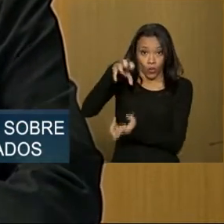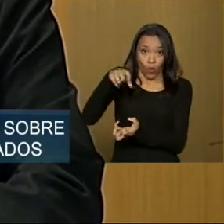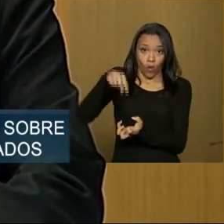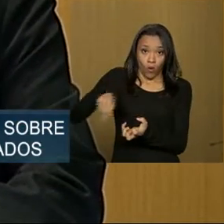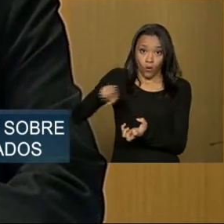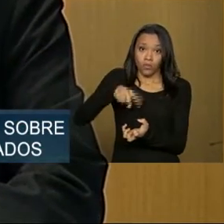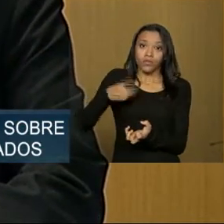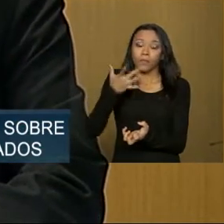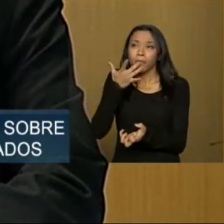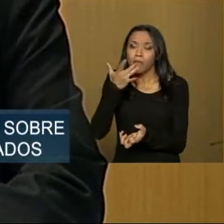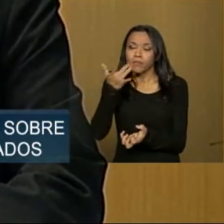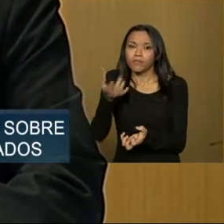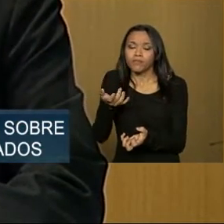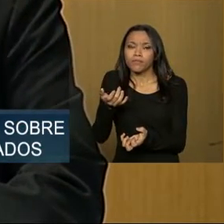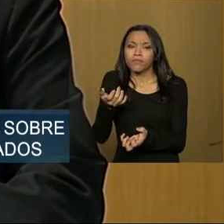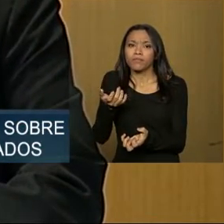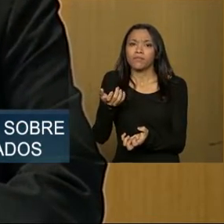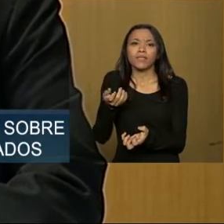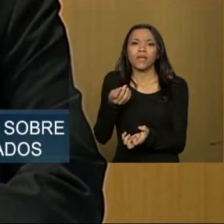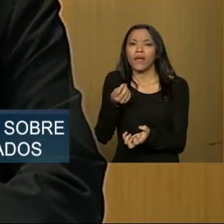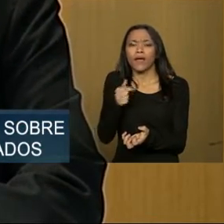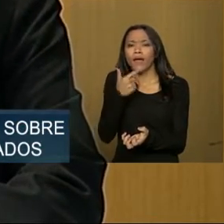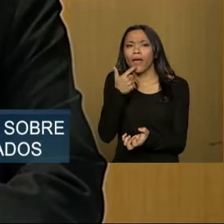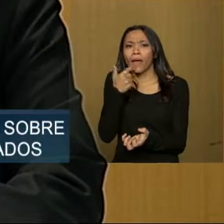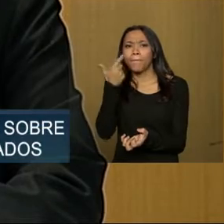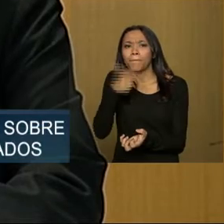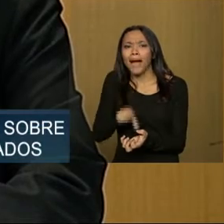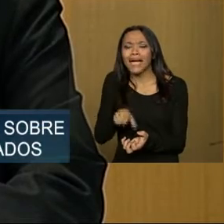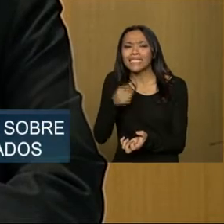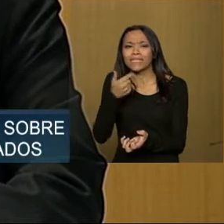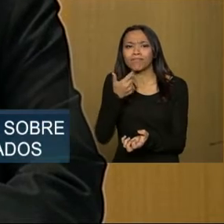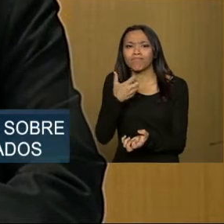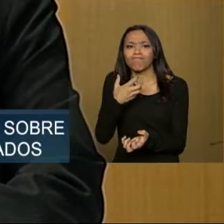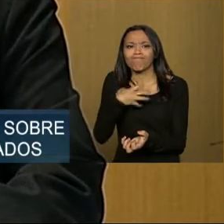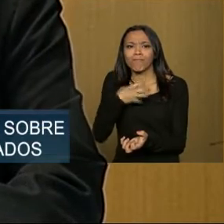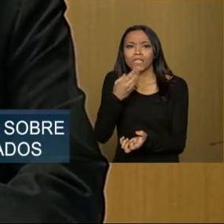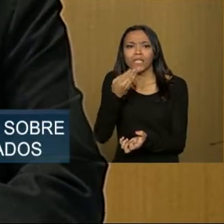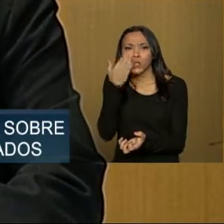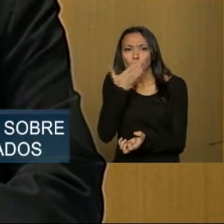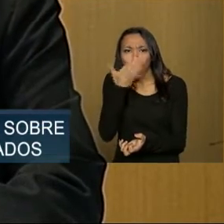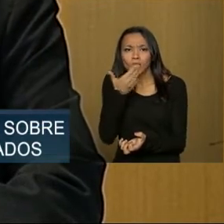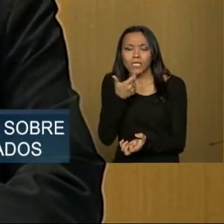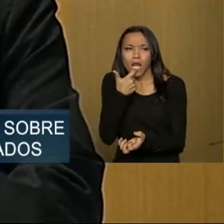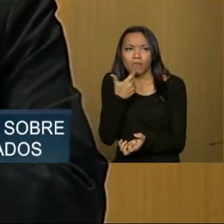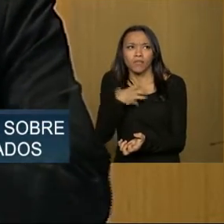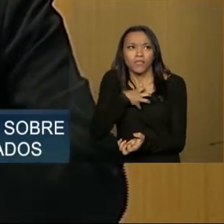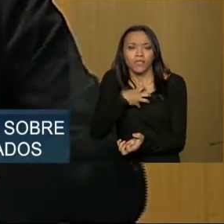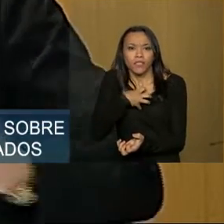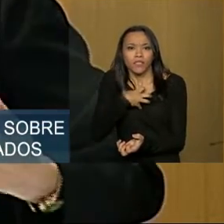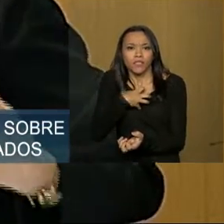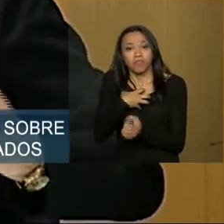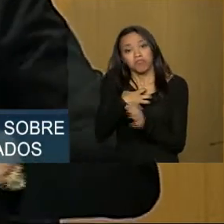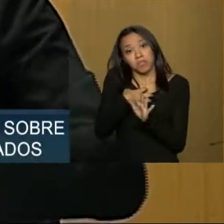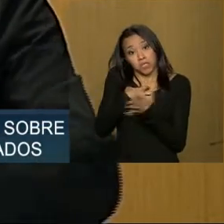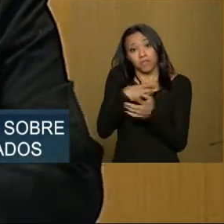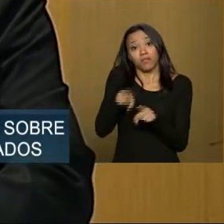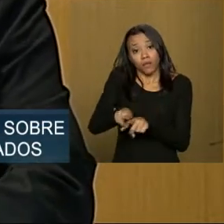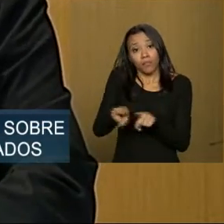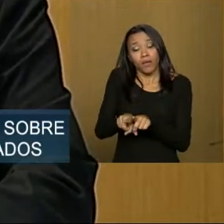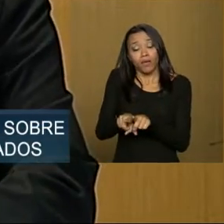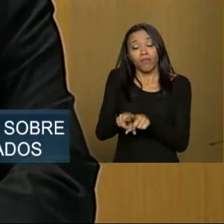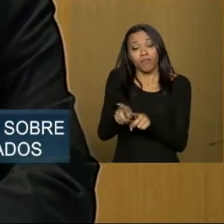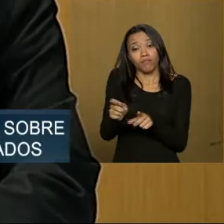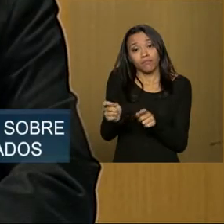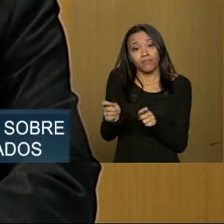têm um paladar ainda mais salgado, né, e mais doce, mas também pode ser até o efeito mesmo